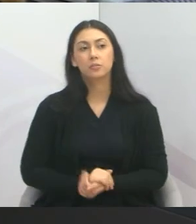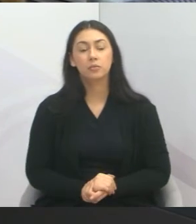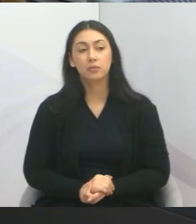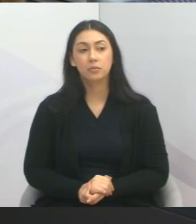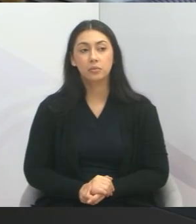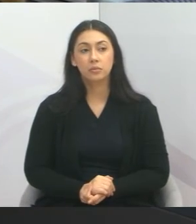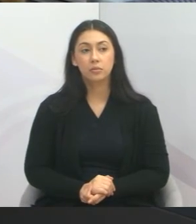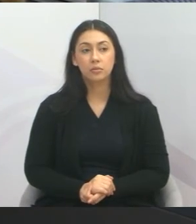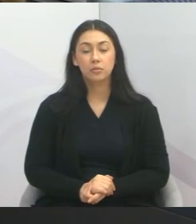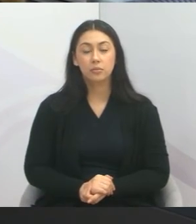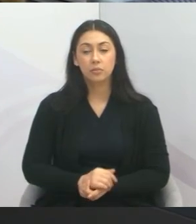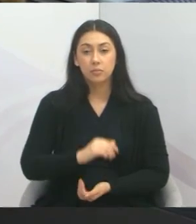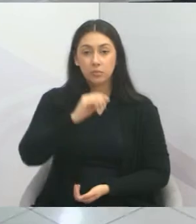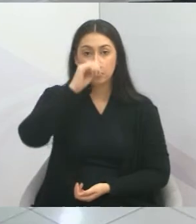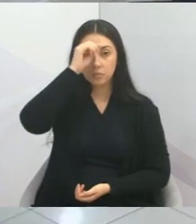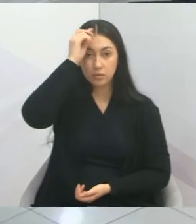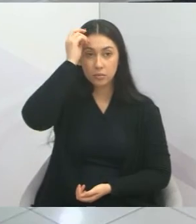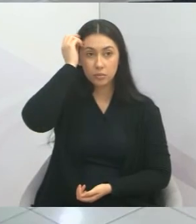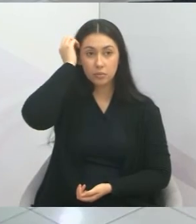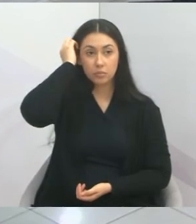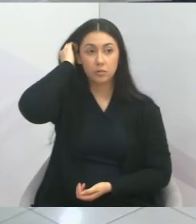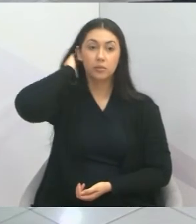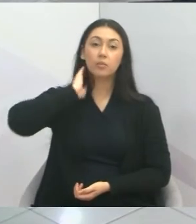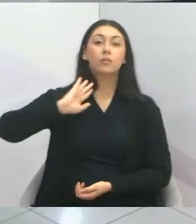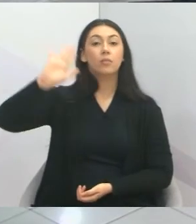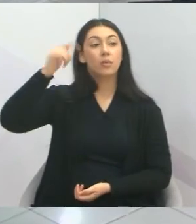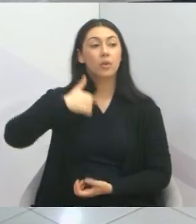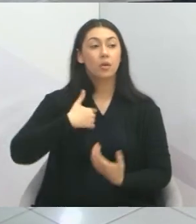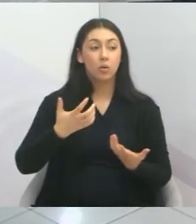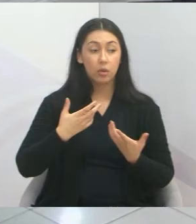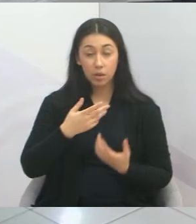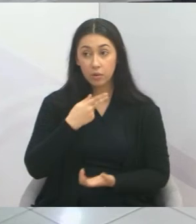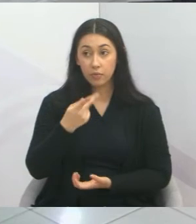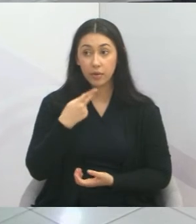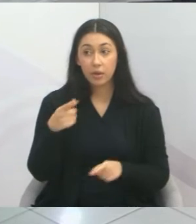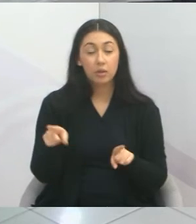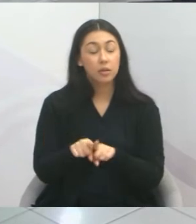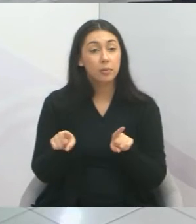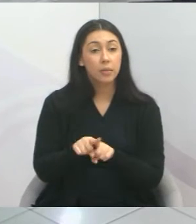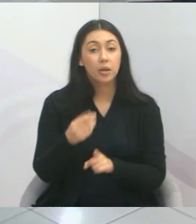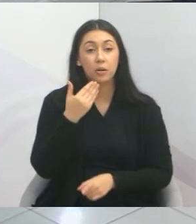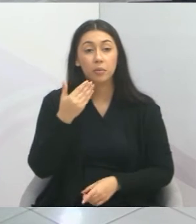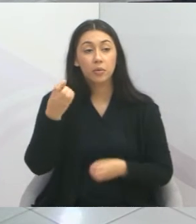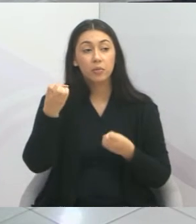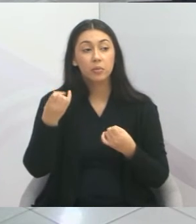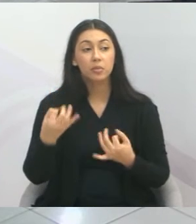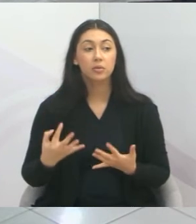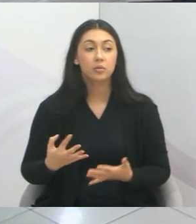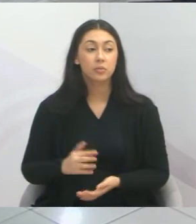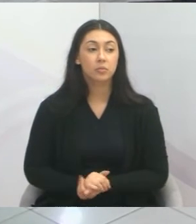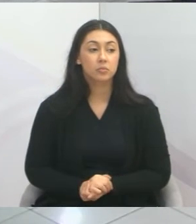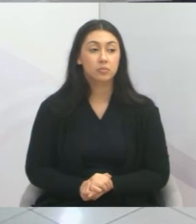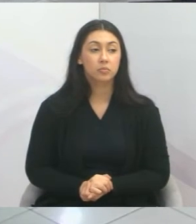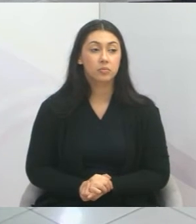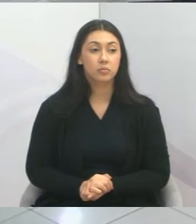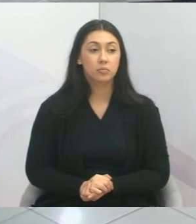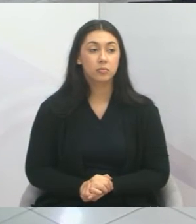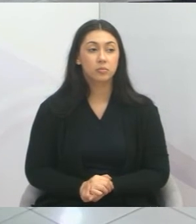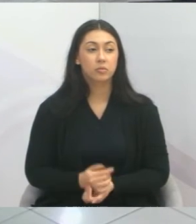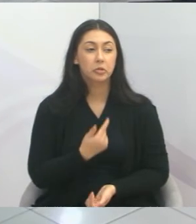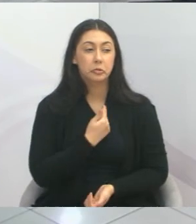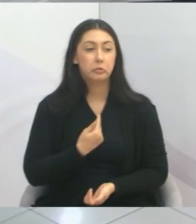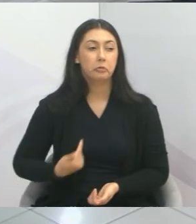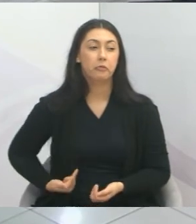da saúde o presidente também gostaria de falar sobre esse pedido de informação do Hernandes que o